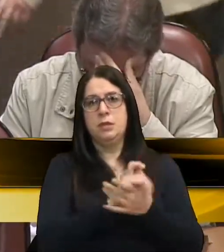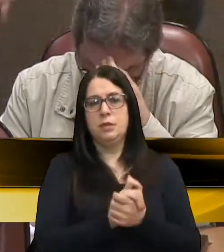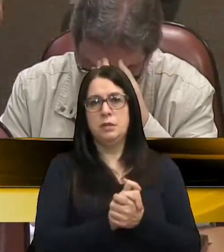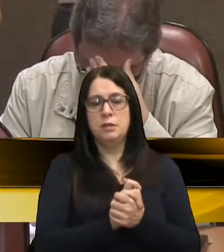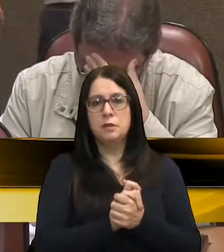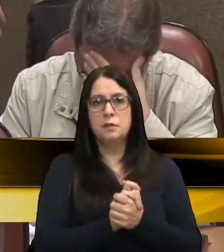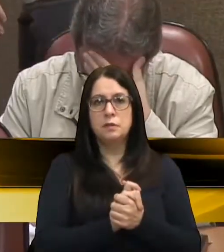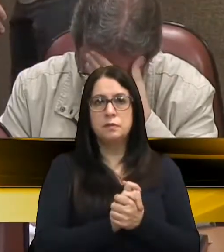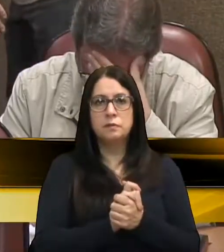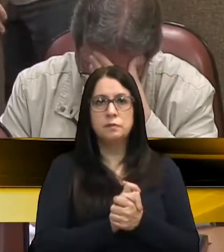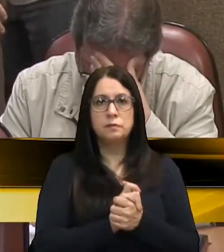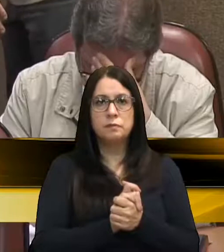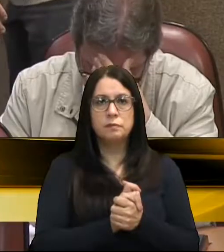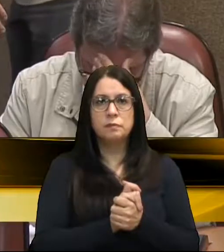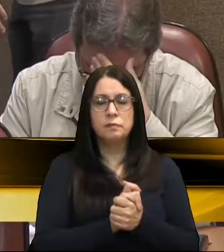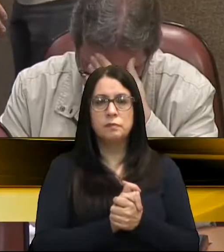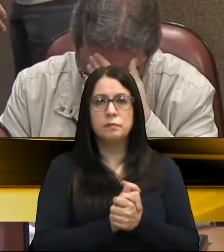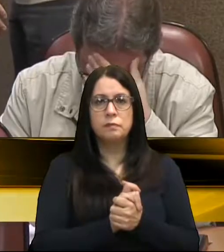nesse momento.